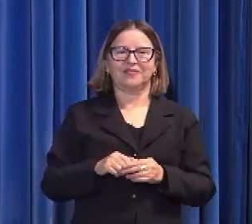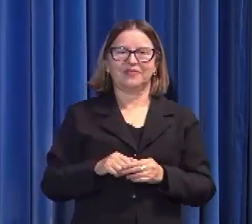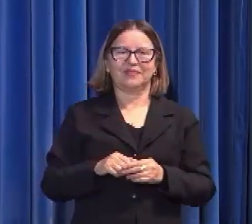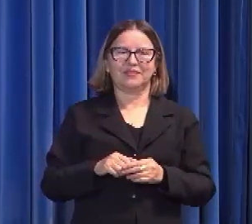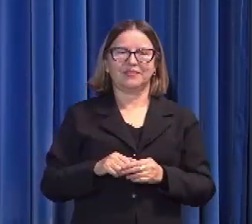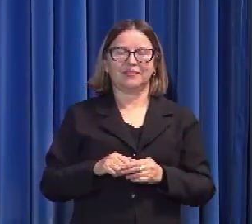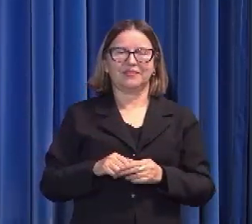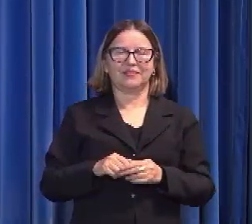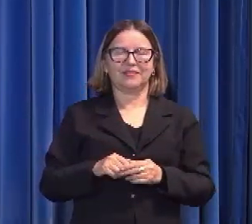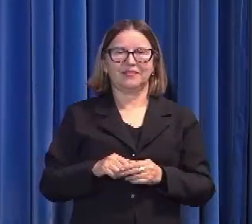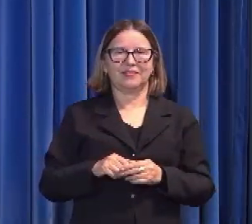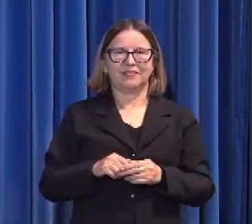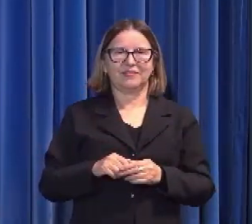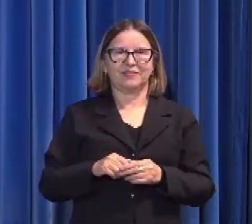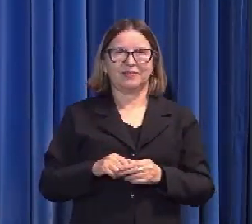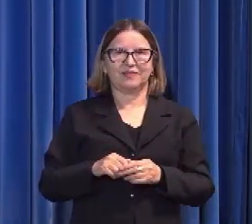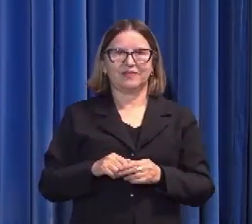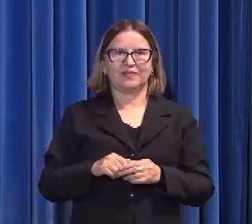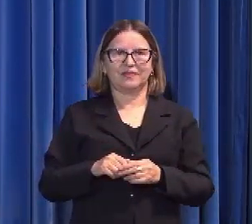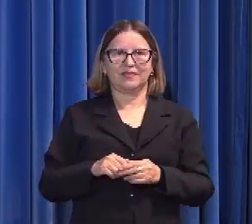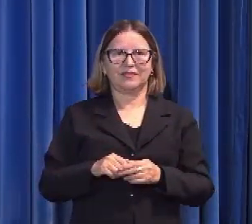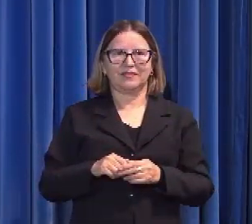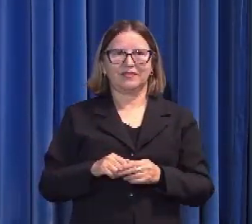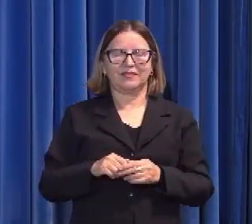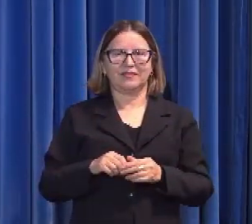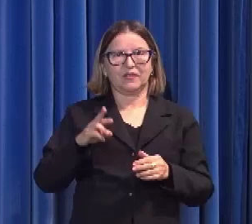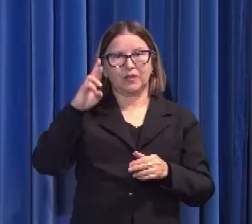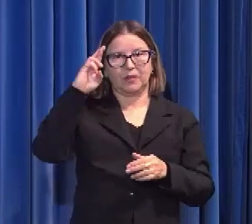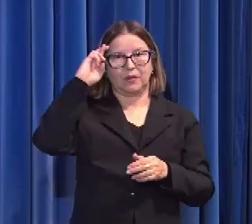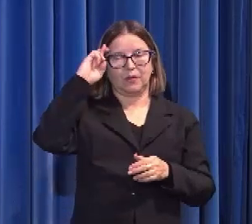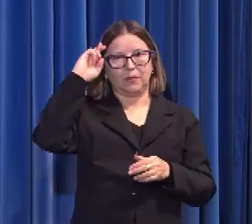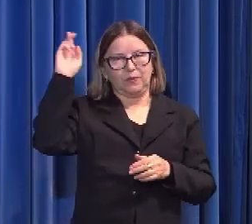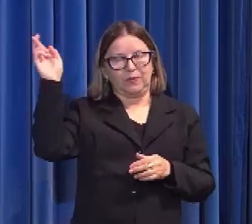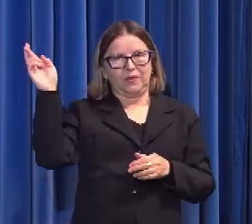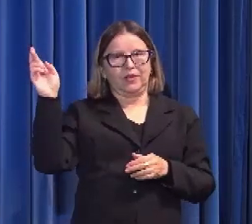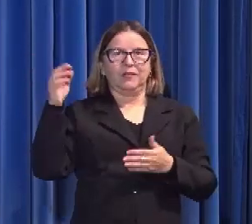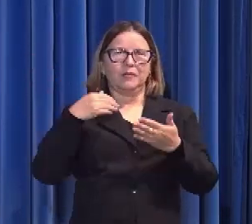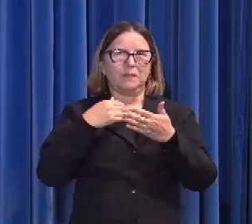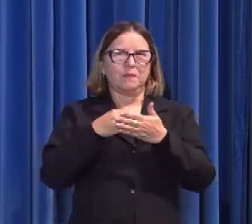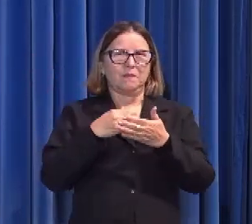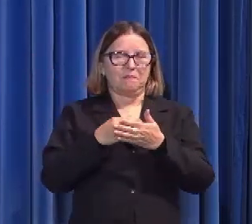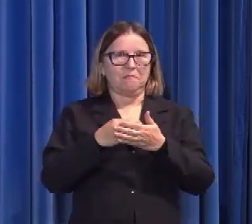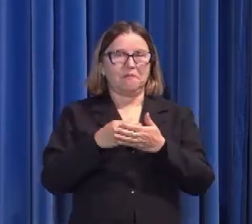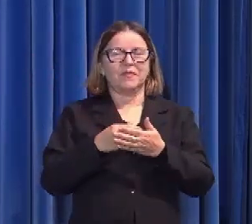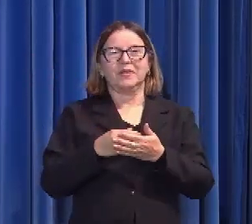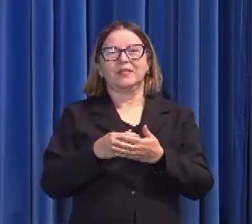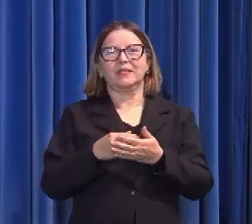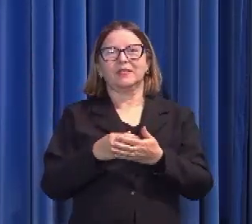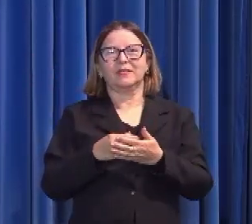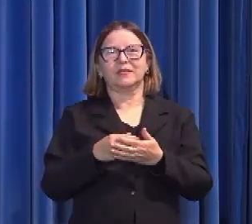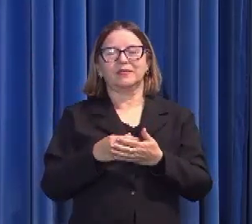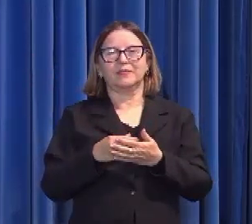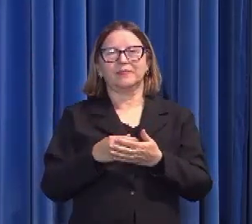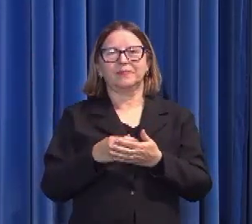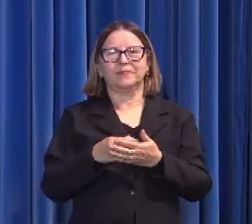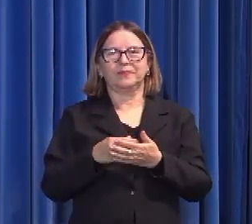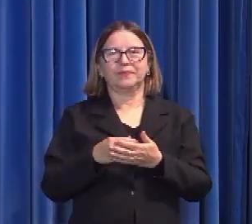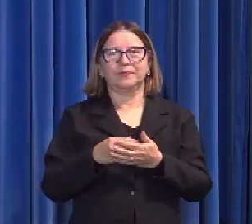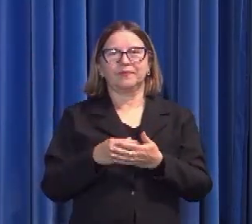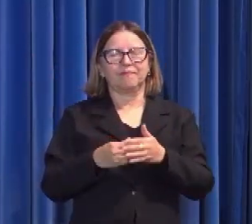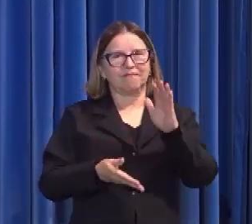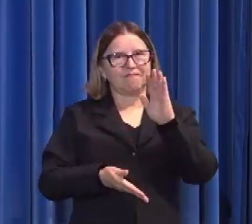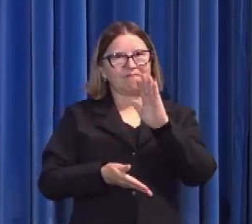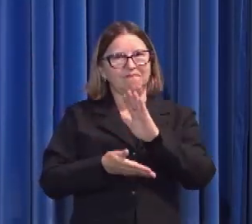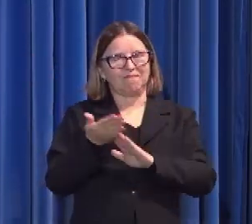o senhor logo deixaria os seus discípulos e eles seriam deixados em um mundo